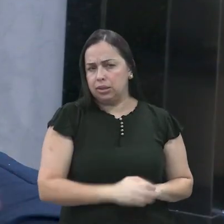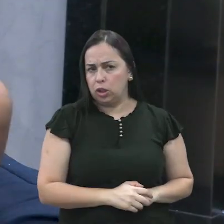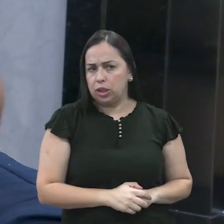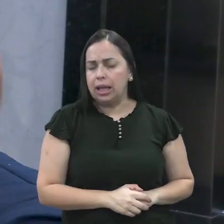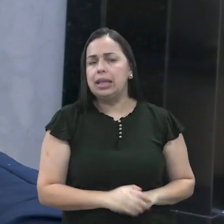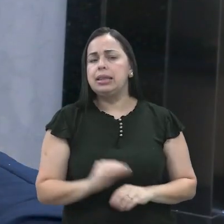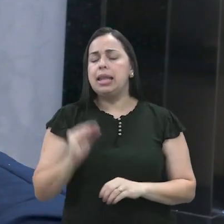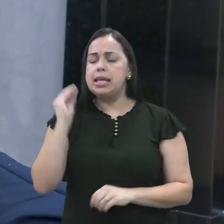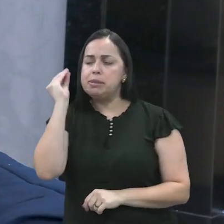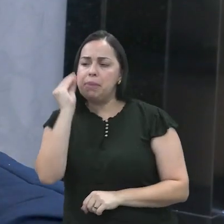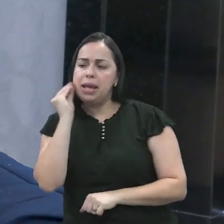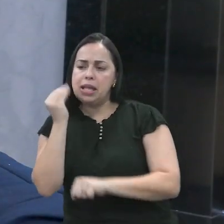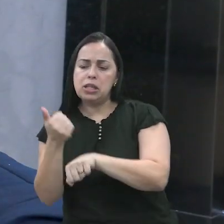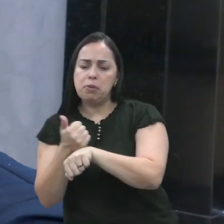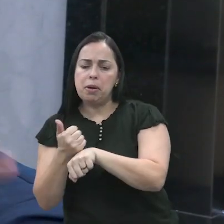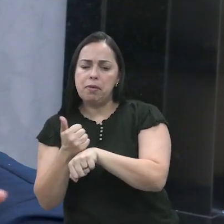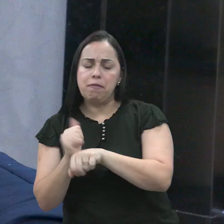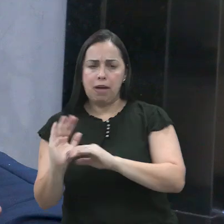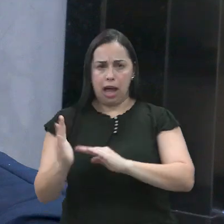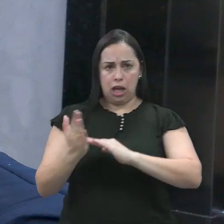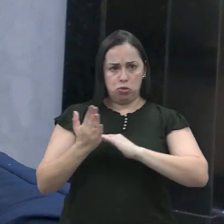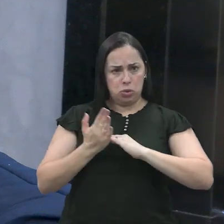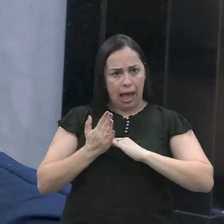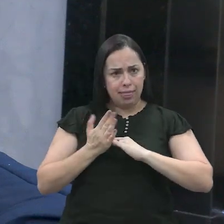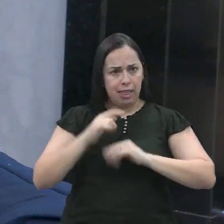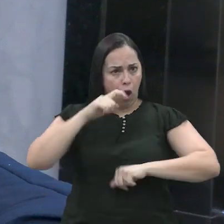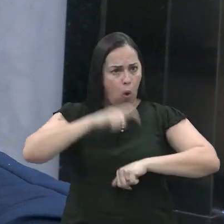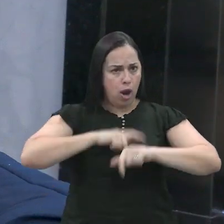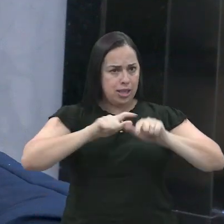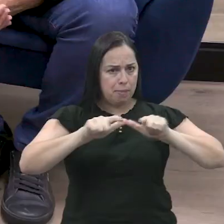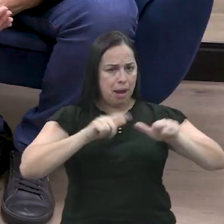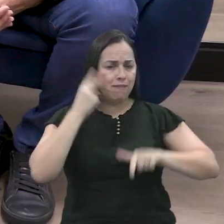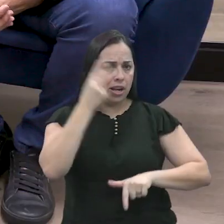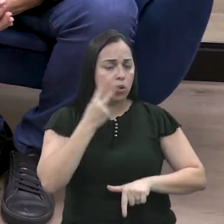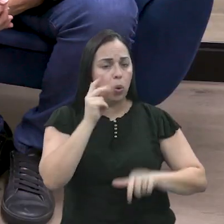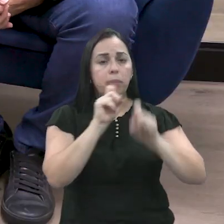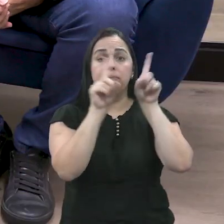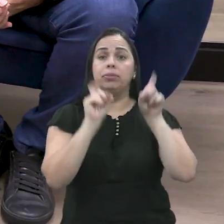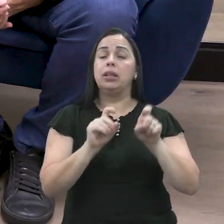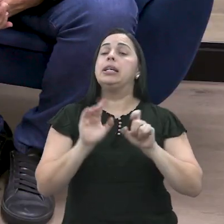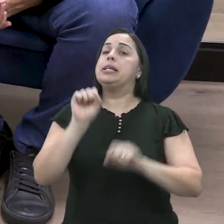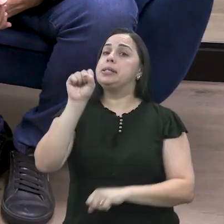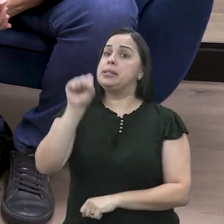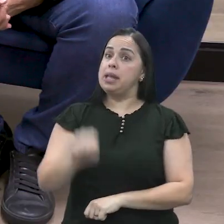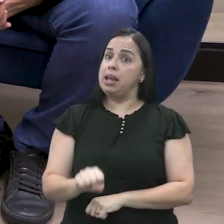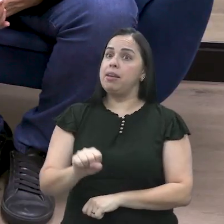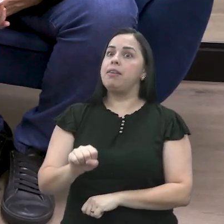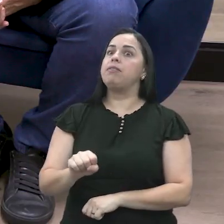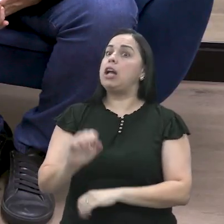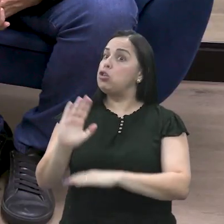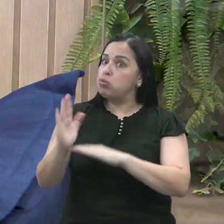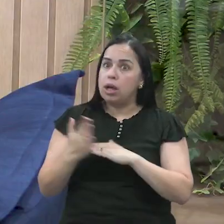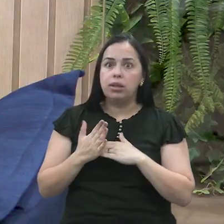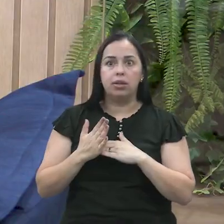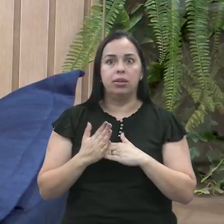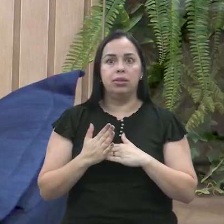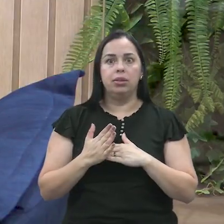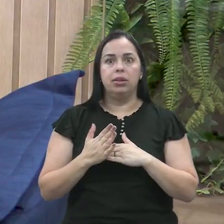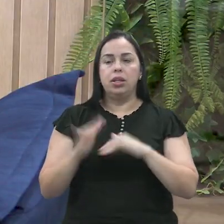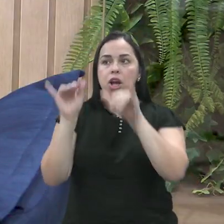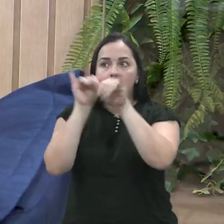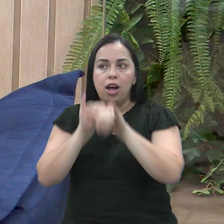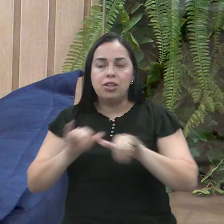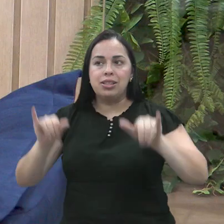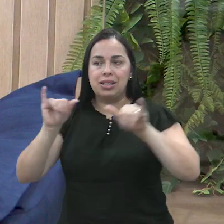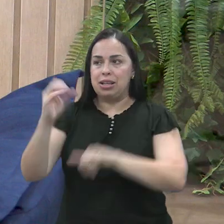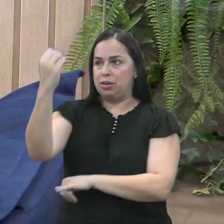acredita que a sua experiência com a comunicação vai te ajudar no trabalho do Legislativo? Já está ajudando, demais, já está ajudando. O fato de chegar